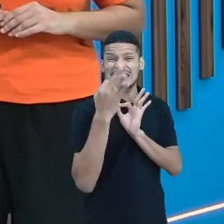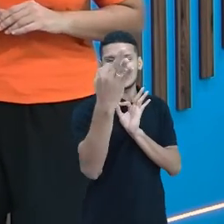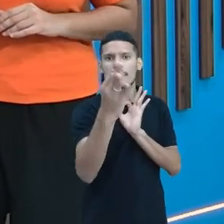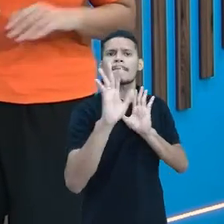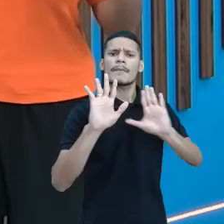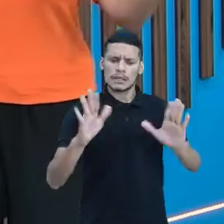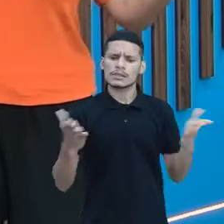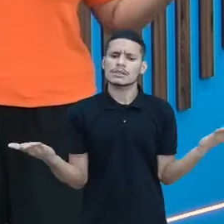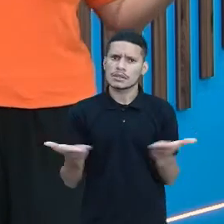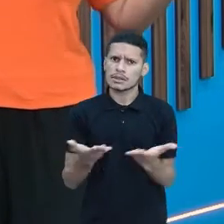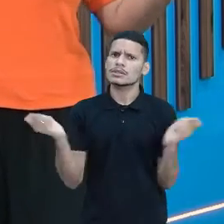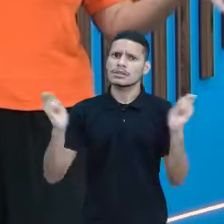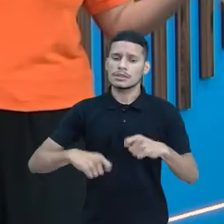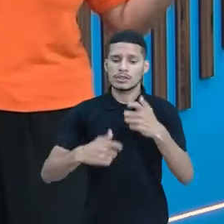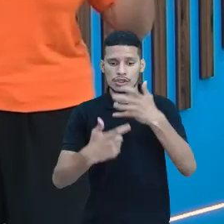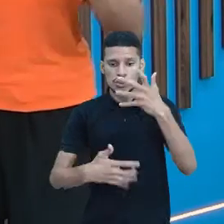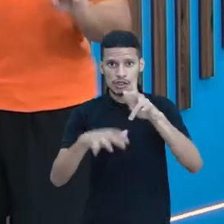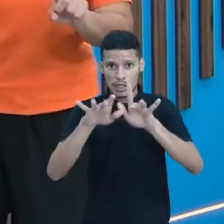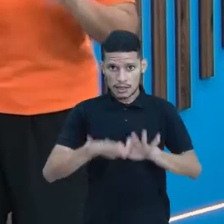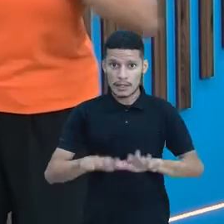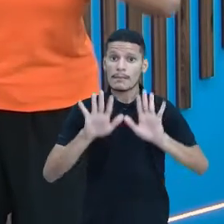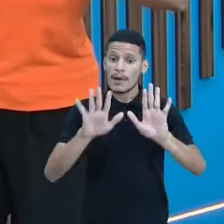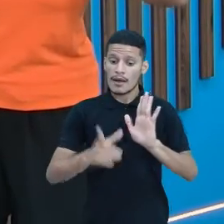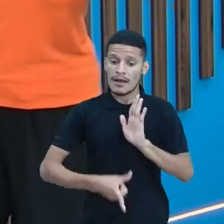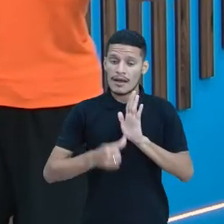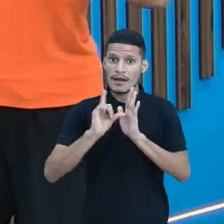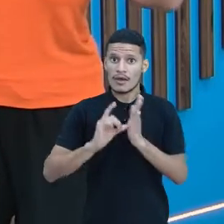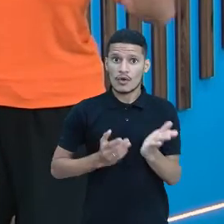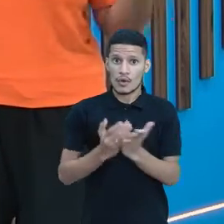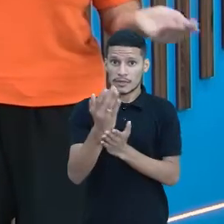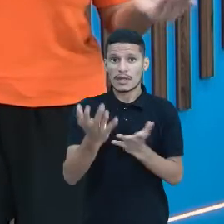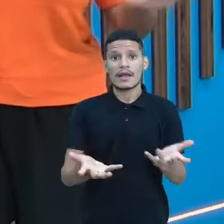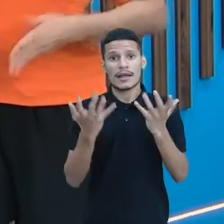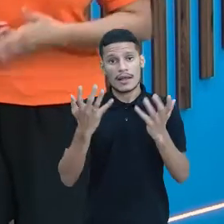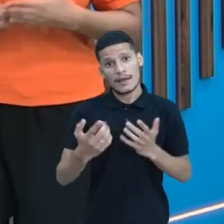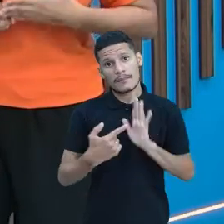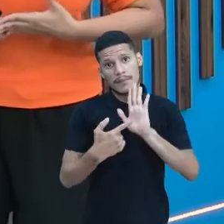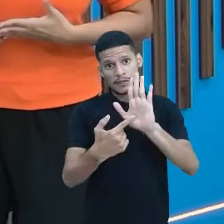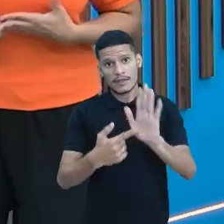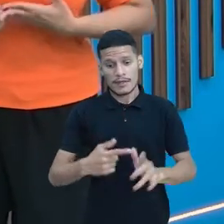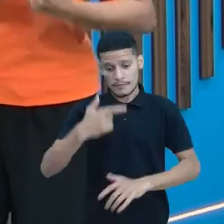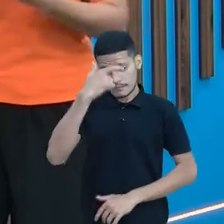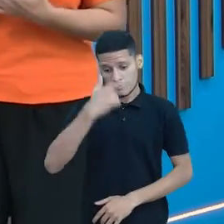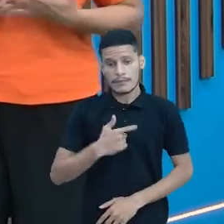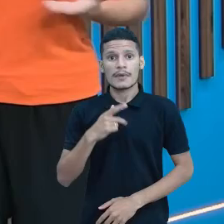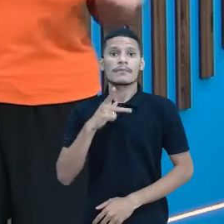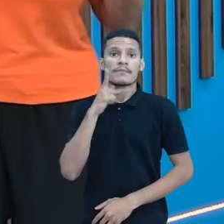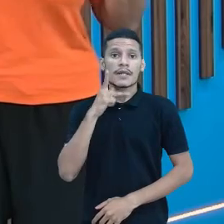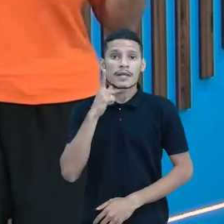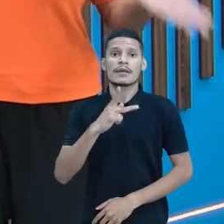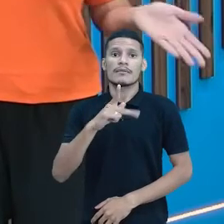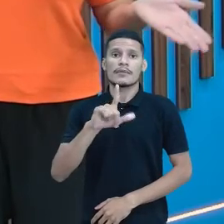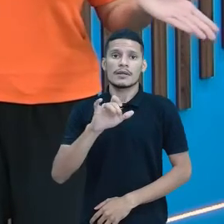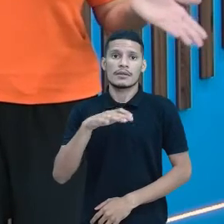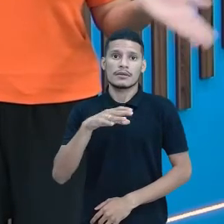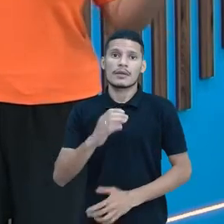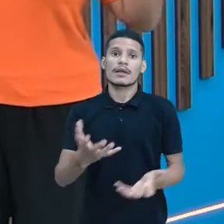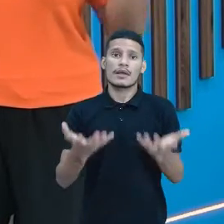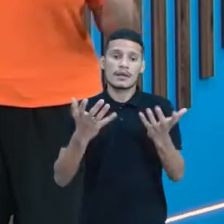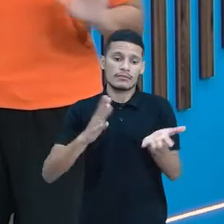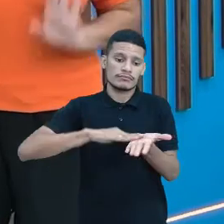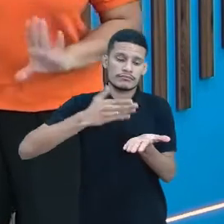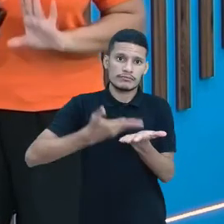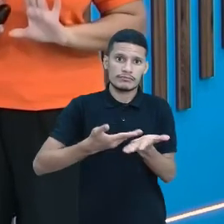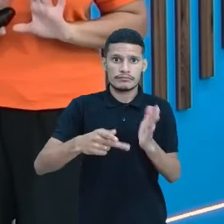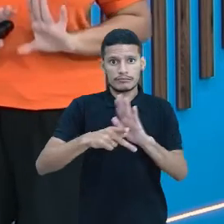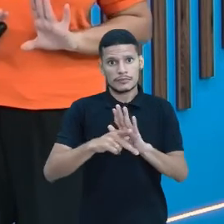considerável. Então, antes de começarmos também, queria apresentar Plínio, que está aqui para fazer a tradução das nossas aulas, o que